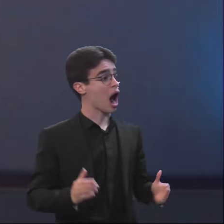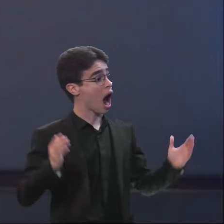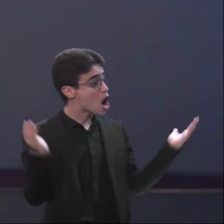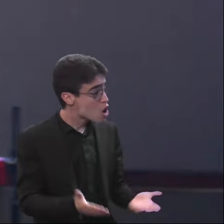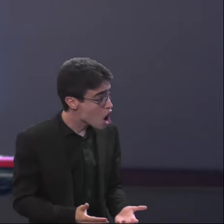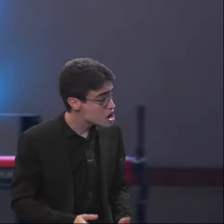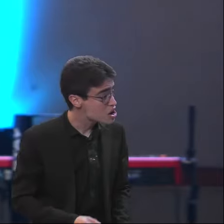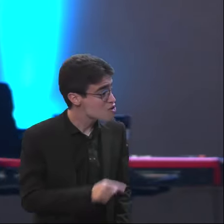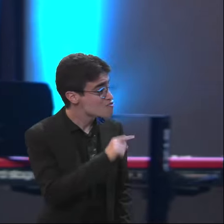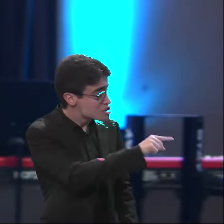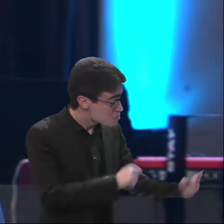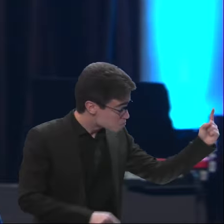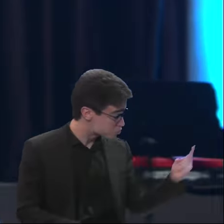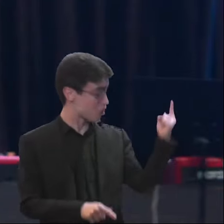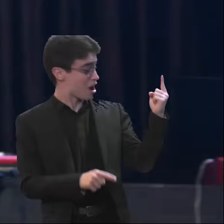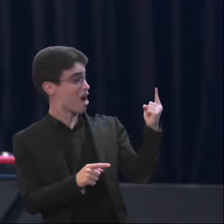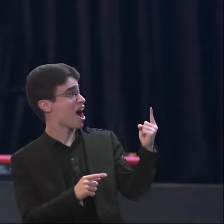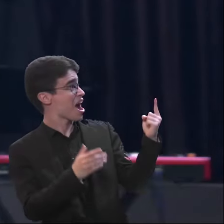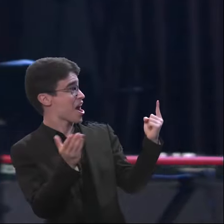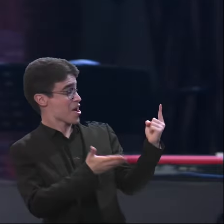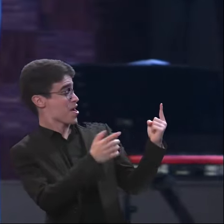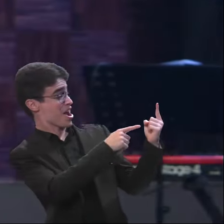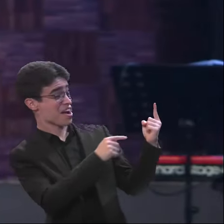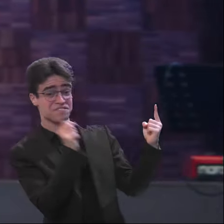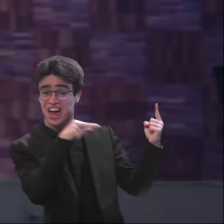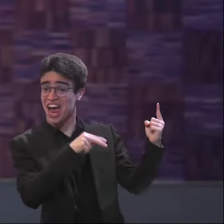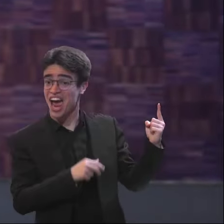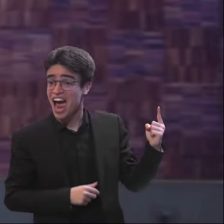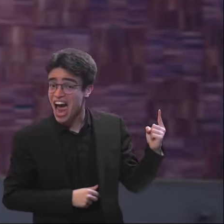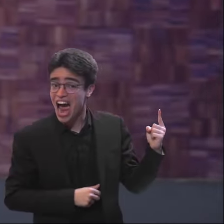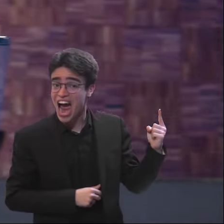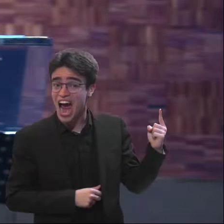pastor, você aparece aqui no meio da rua.